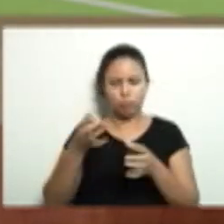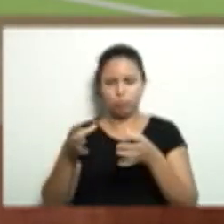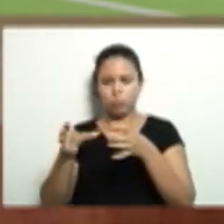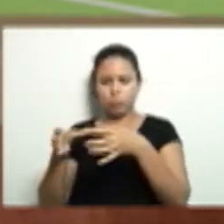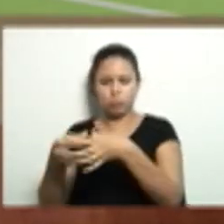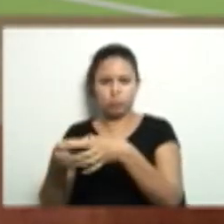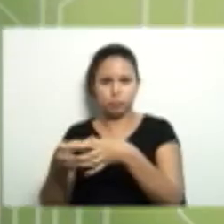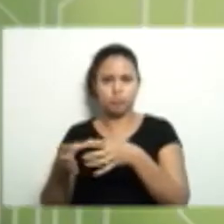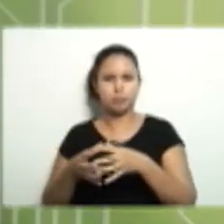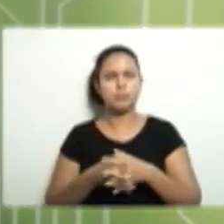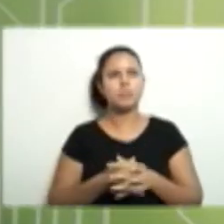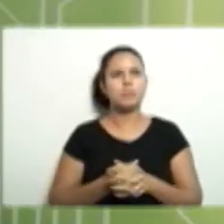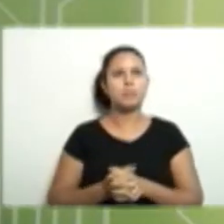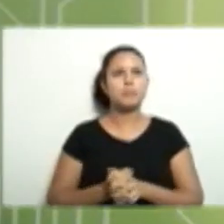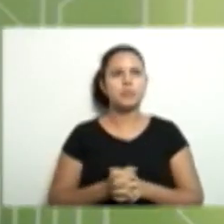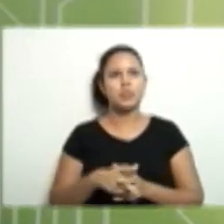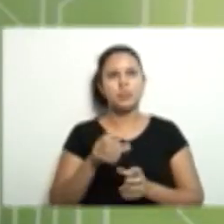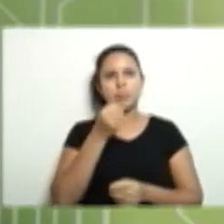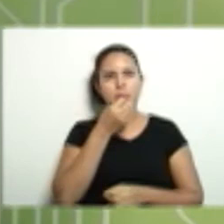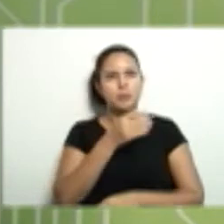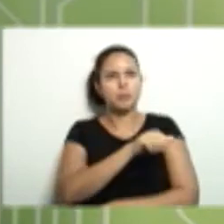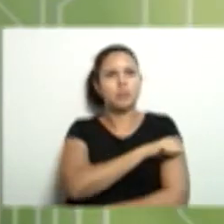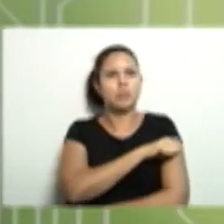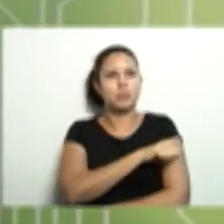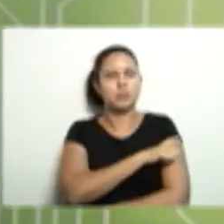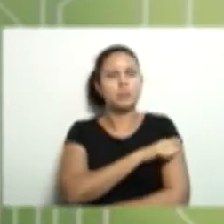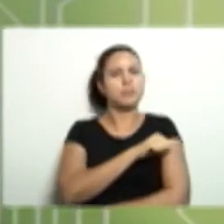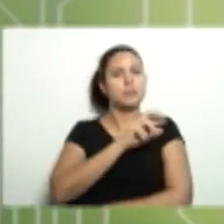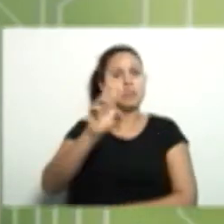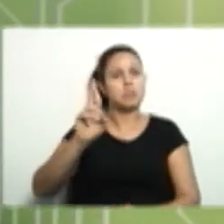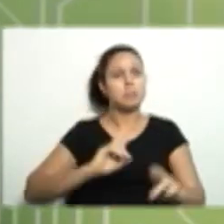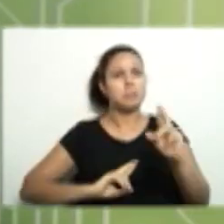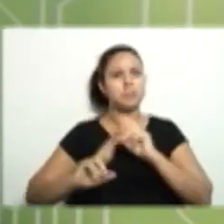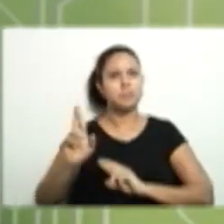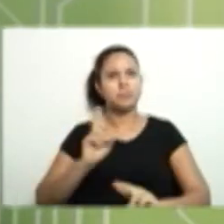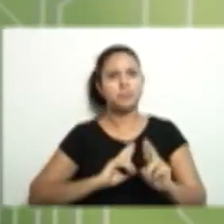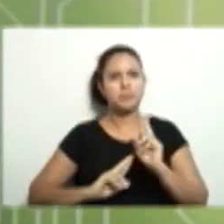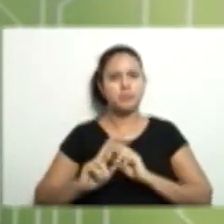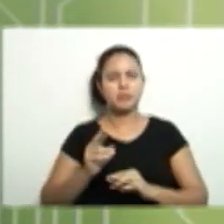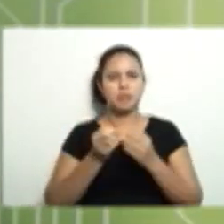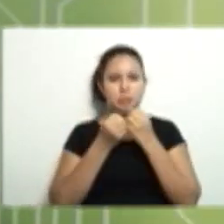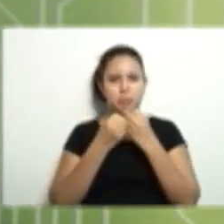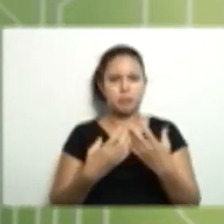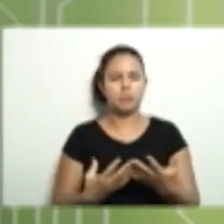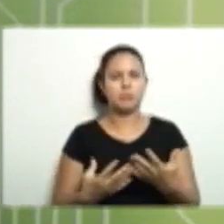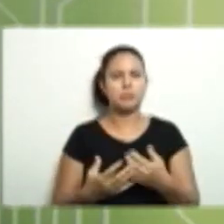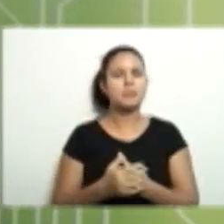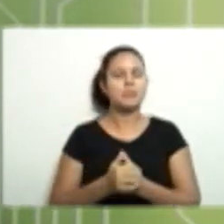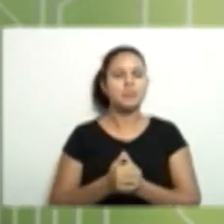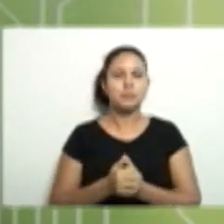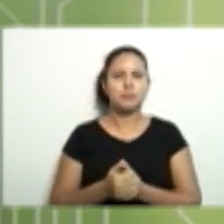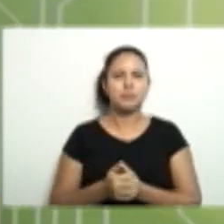legal ver a participação, né, do nosso aluno, muito legal ver a sua participação aqui, eu vi sua voz sendo falada aqui também.